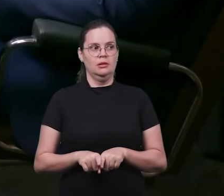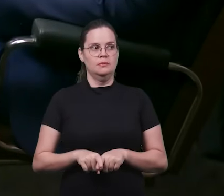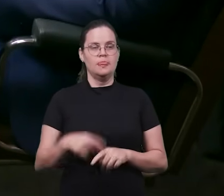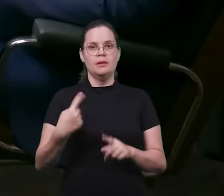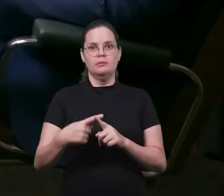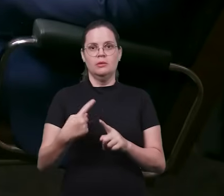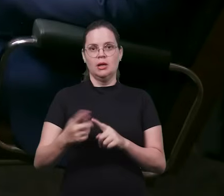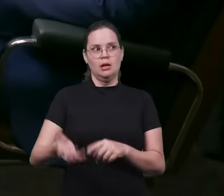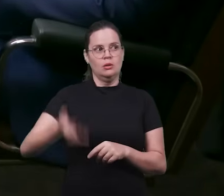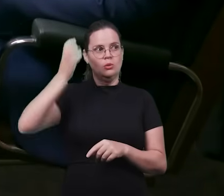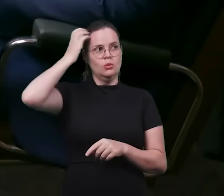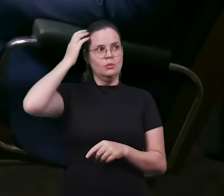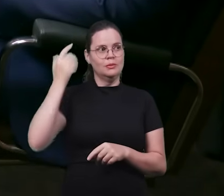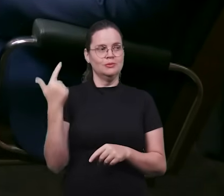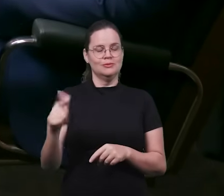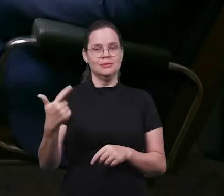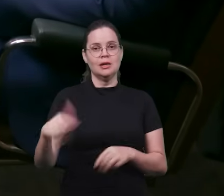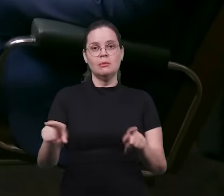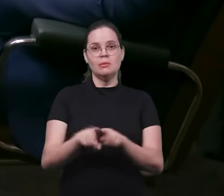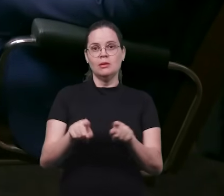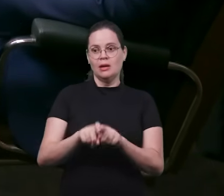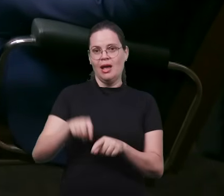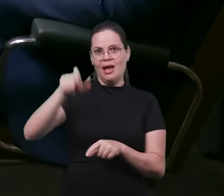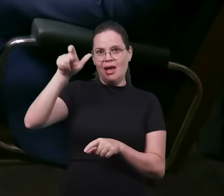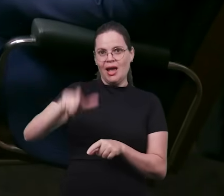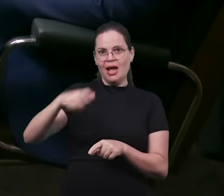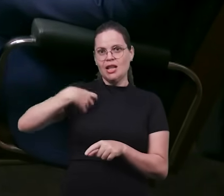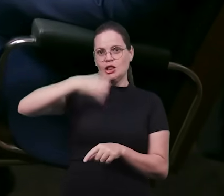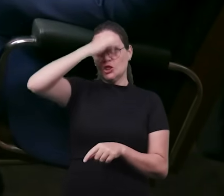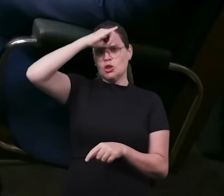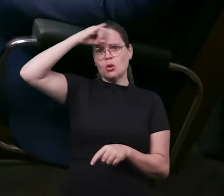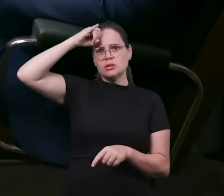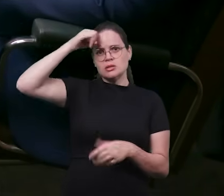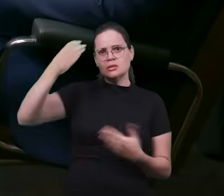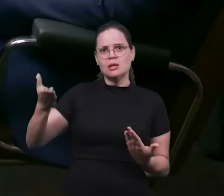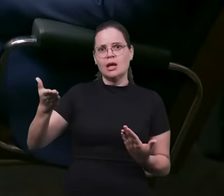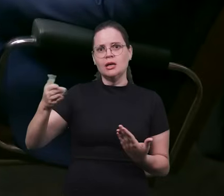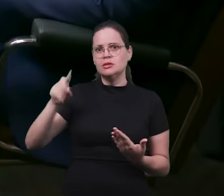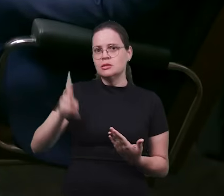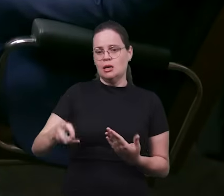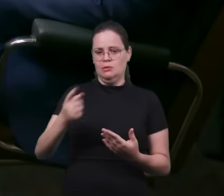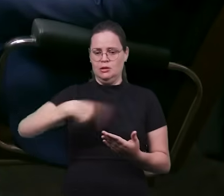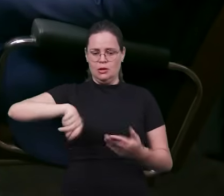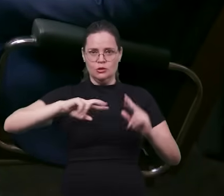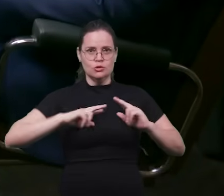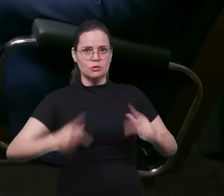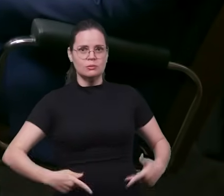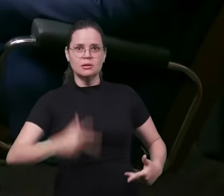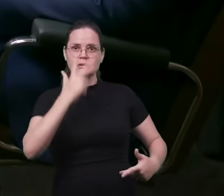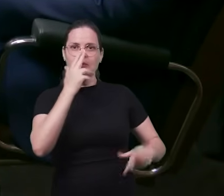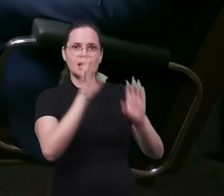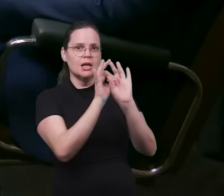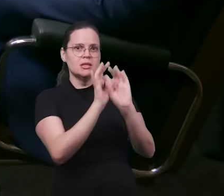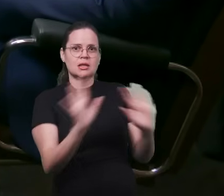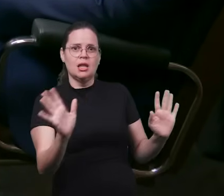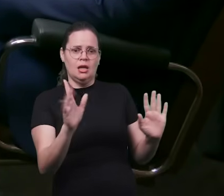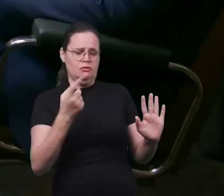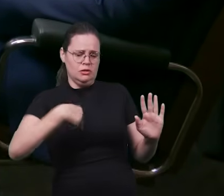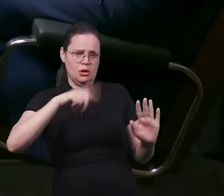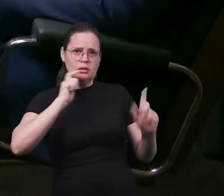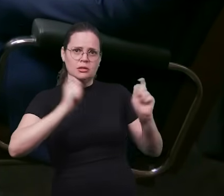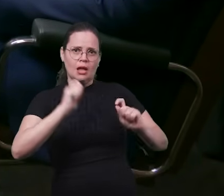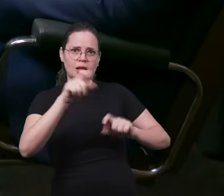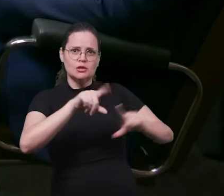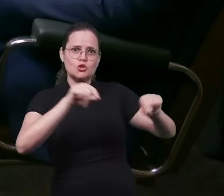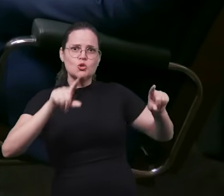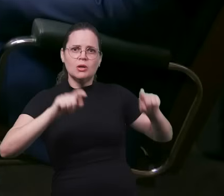tem o culpado por inocente, diz a palavra. O homem tem livre-arbítrio, o homem tem direito à escolha, mas ele tem de